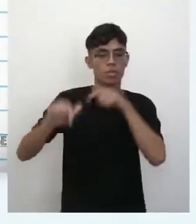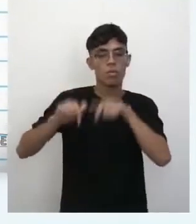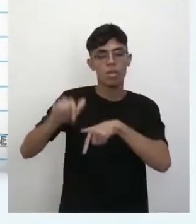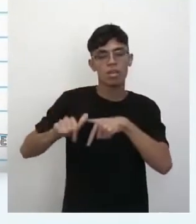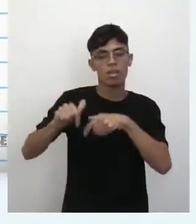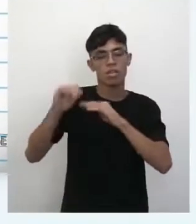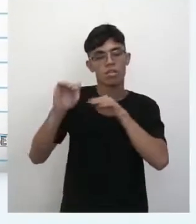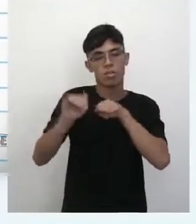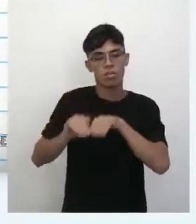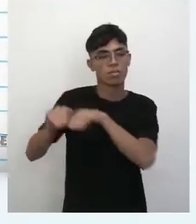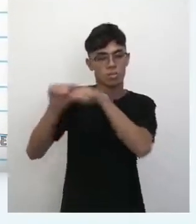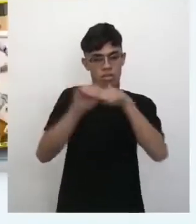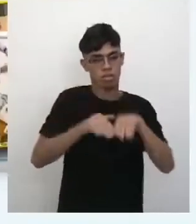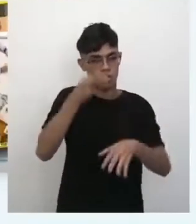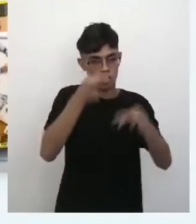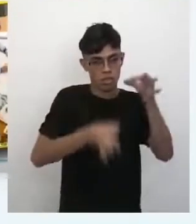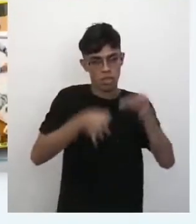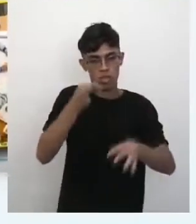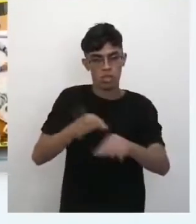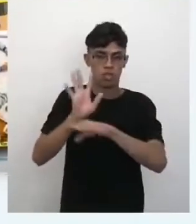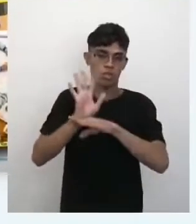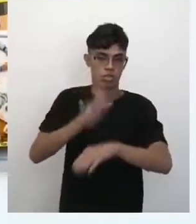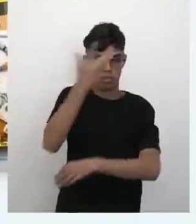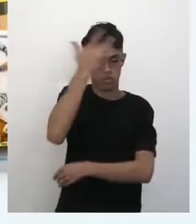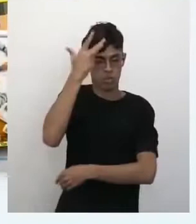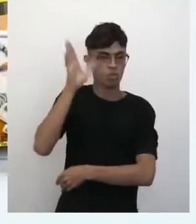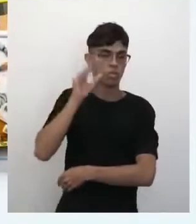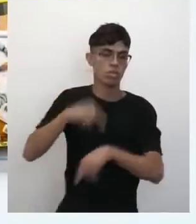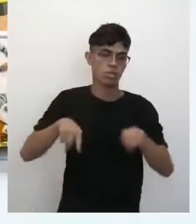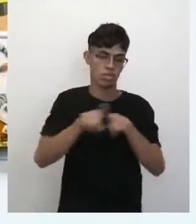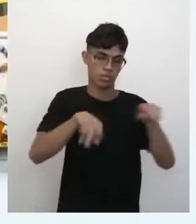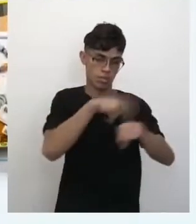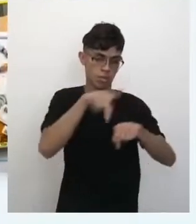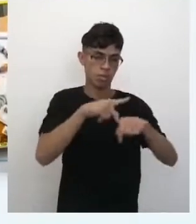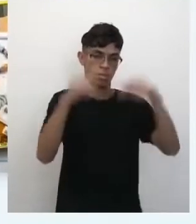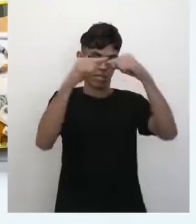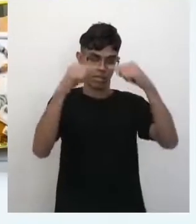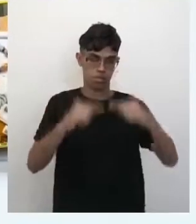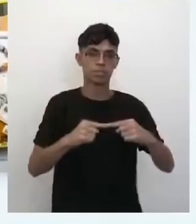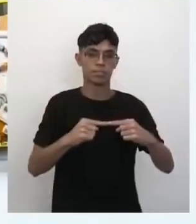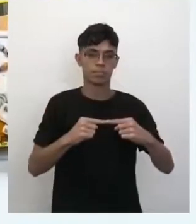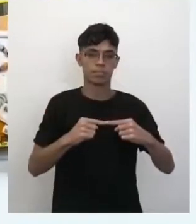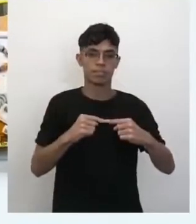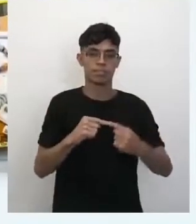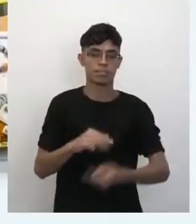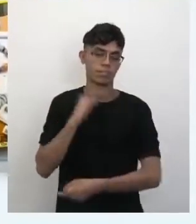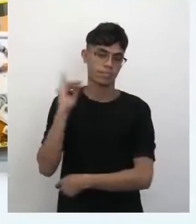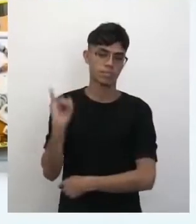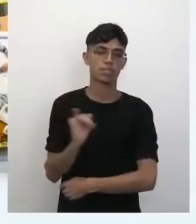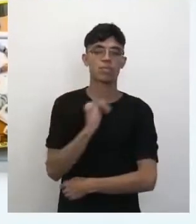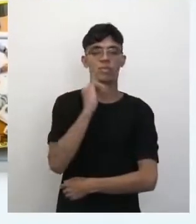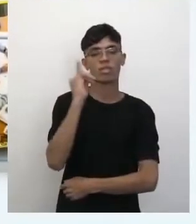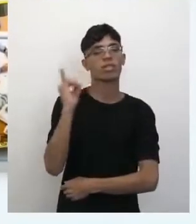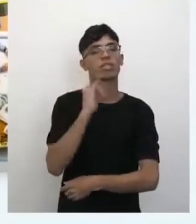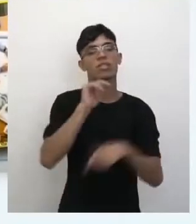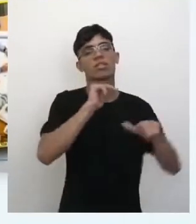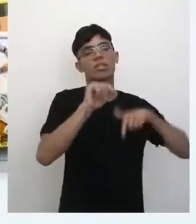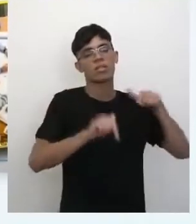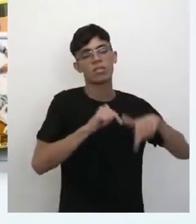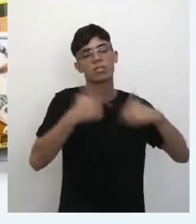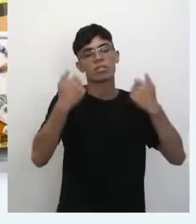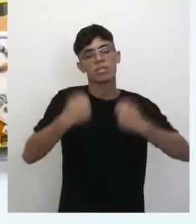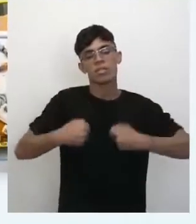e produtivo beneficia tanto aos trabalhadores como aos seus países. Por fim, e isso é de extrema importância, o trabalho deve